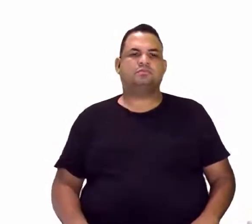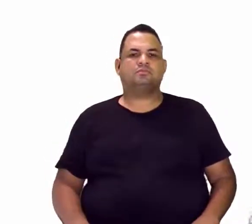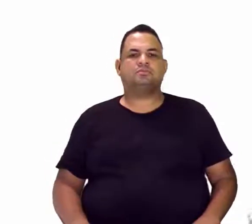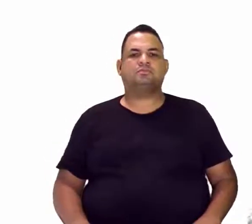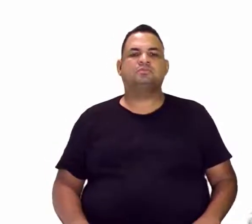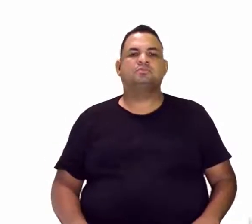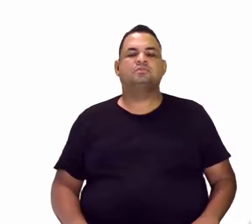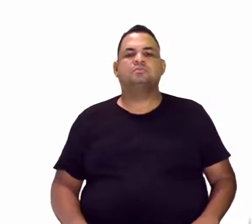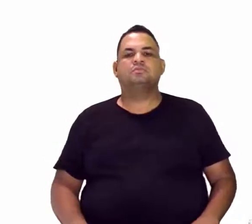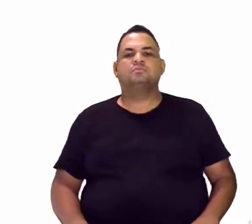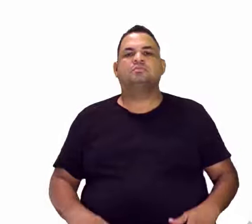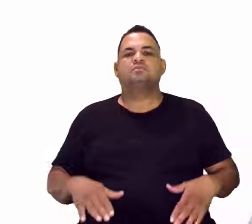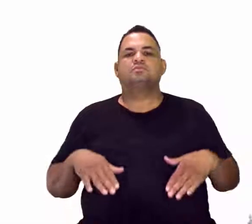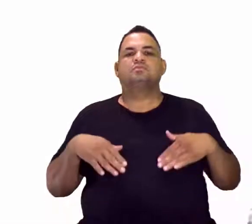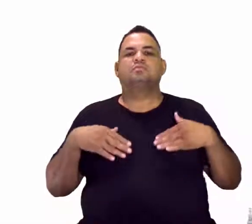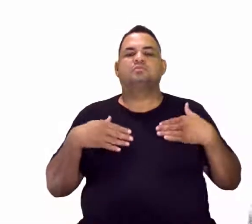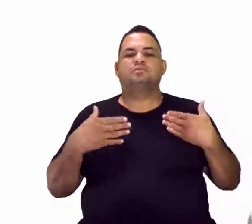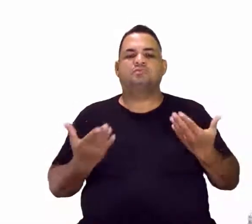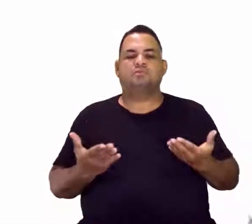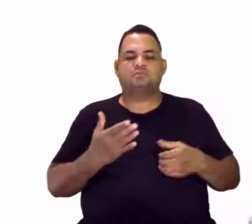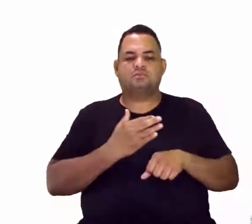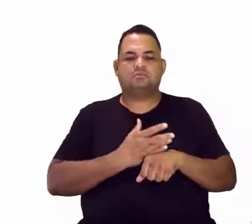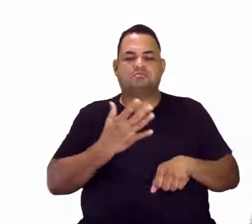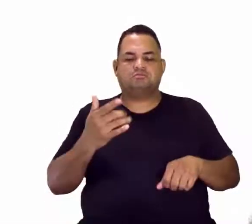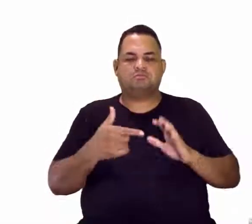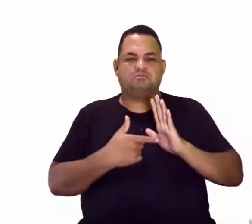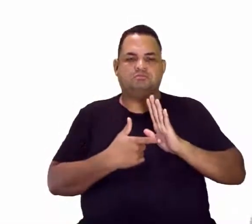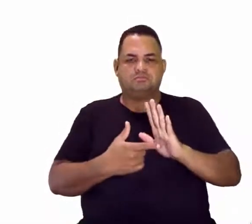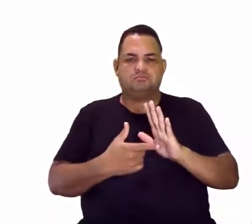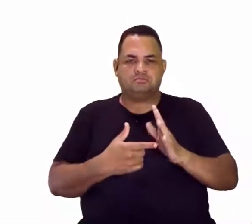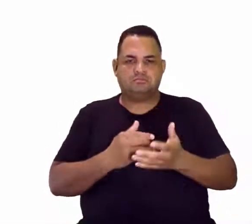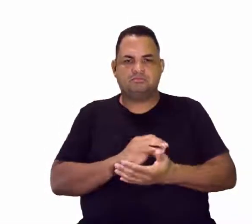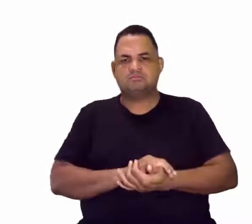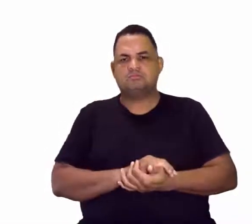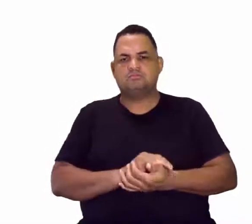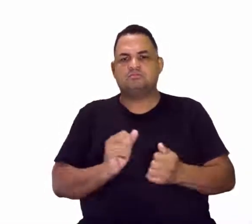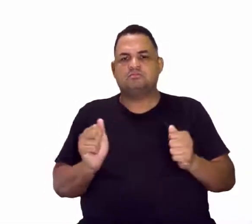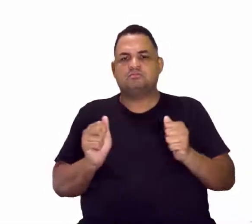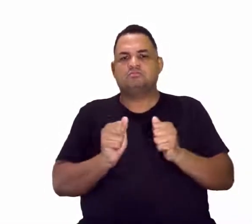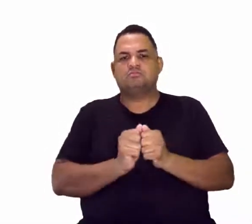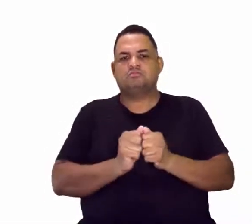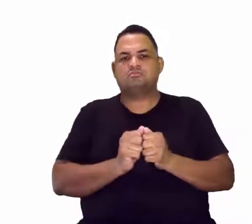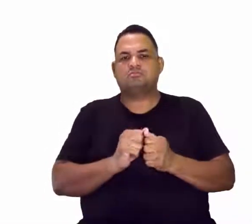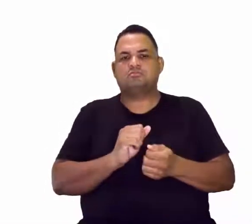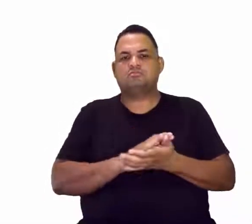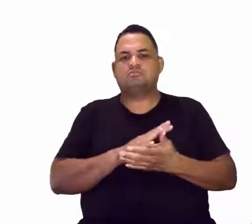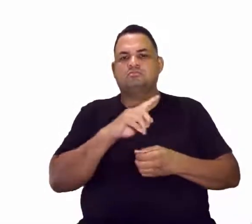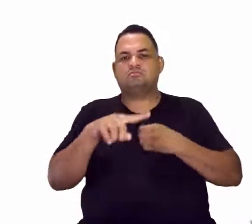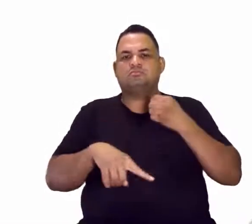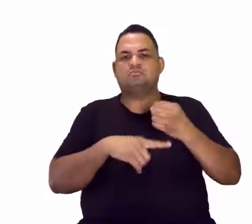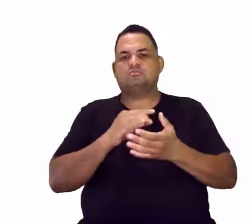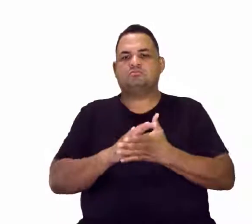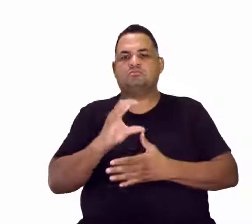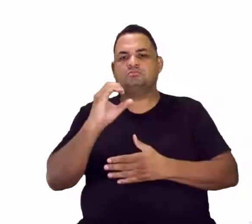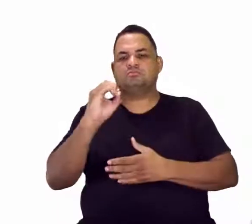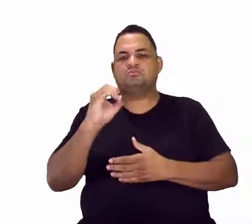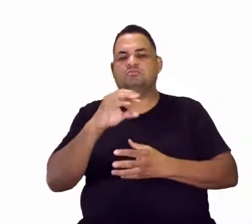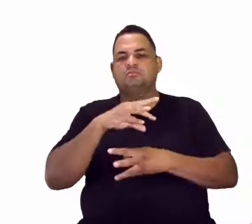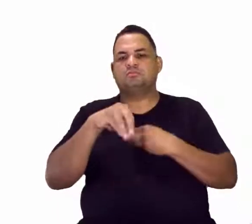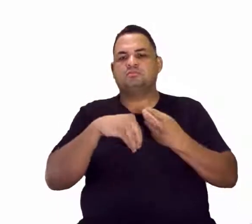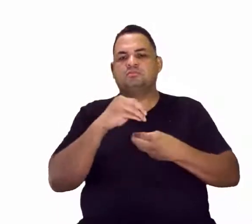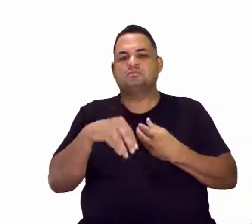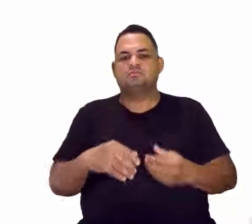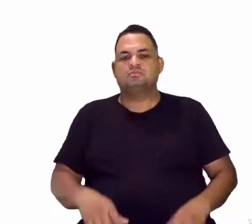vão ser os ácidos que vão apresentar os átomos de oxigênio lá no nosso